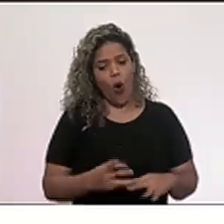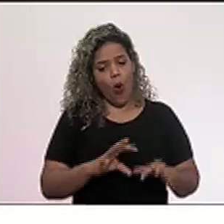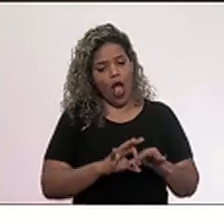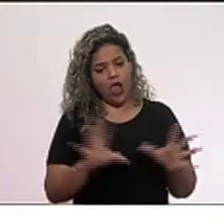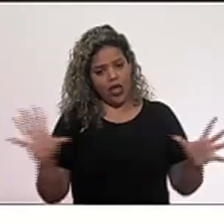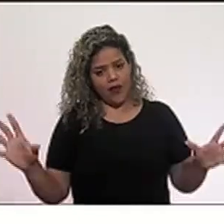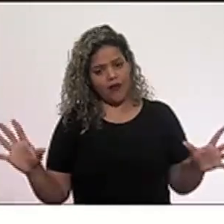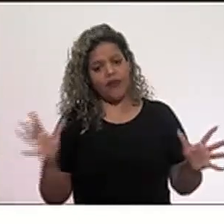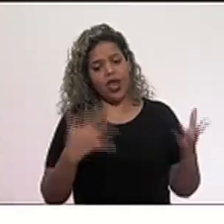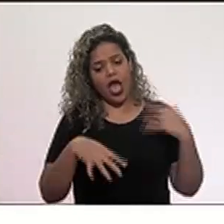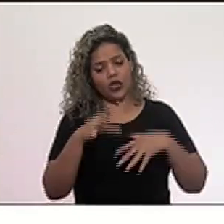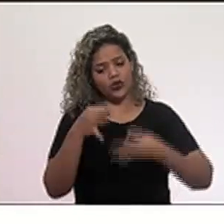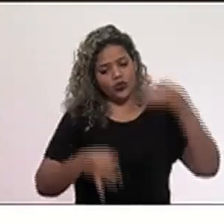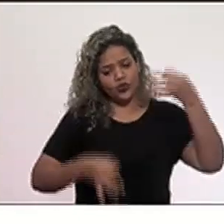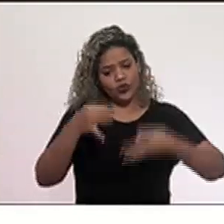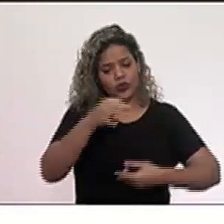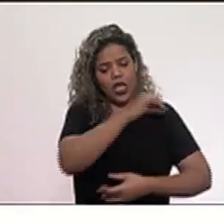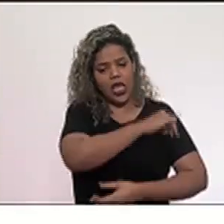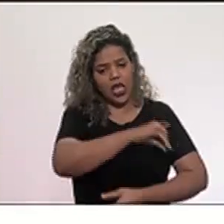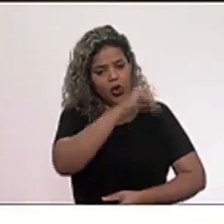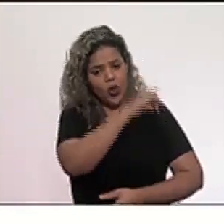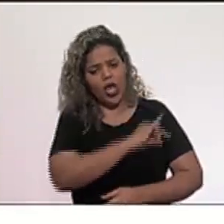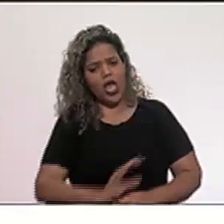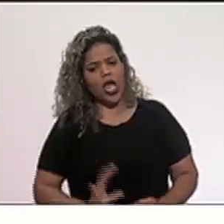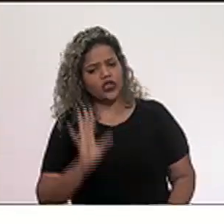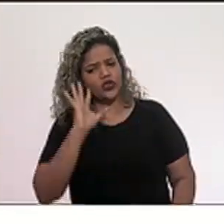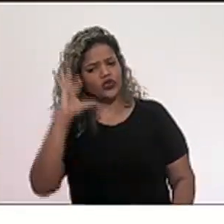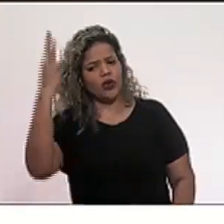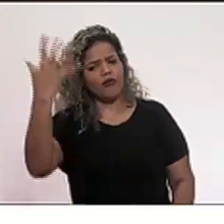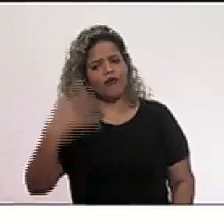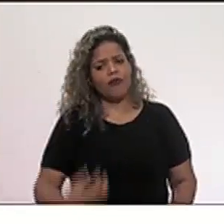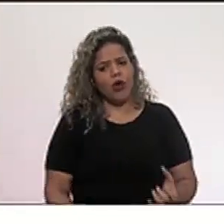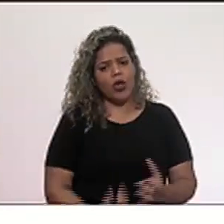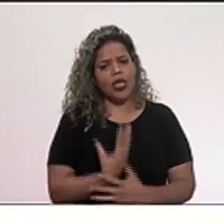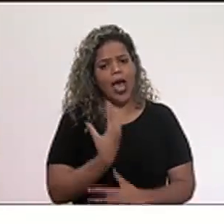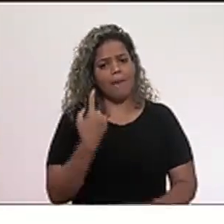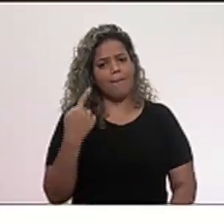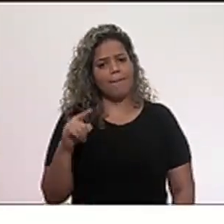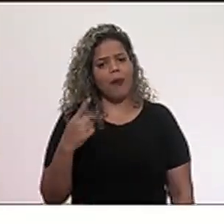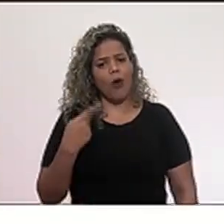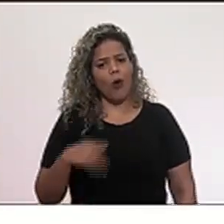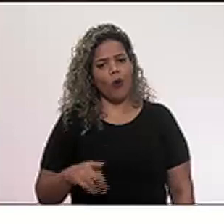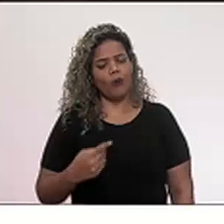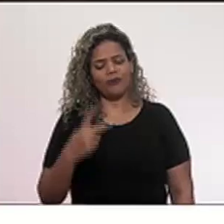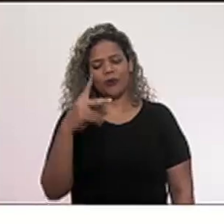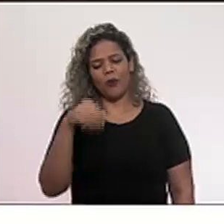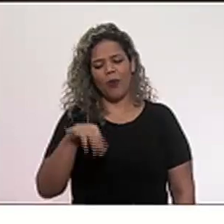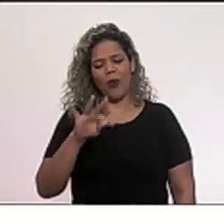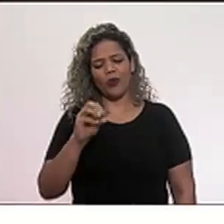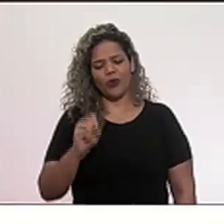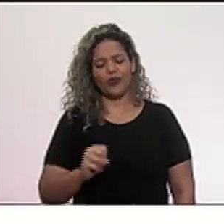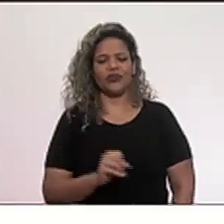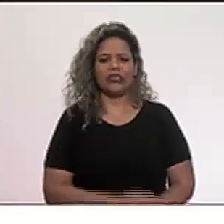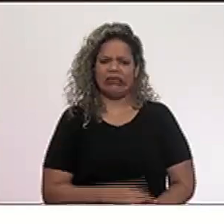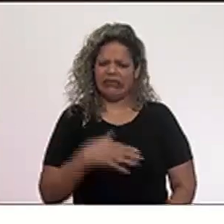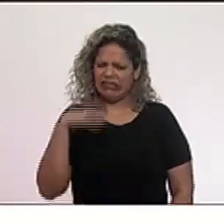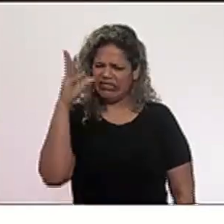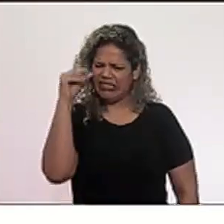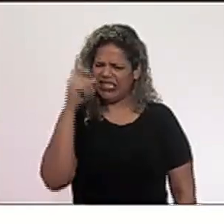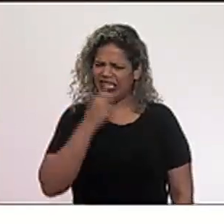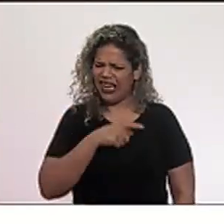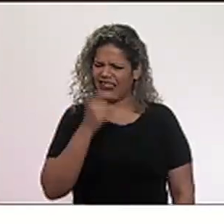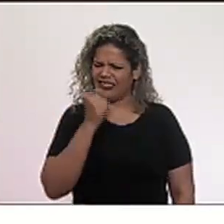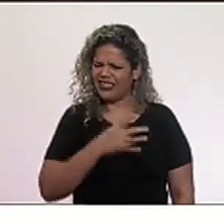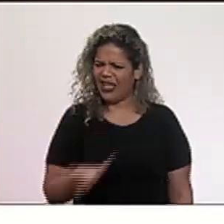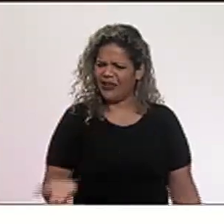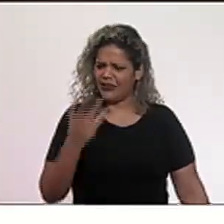fica solto, a Justiça do Rio de Janeiro resolveu criar um sistema de pontos. É curioso, engraçado,